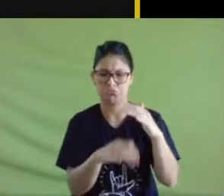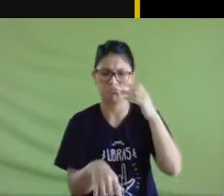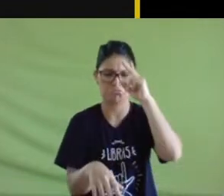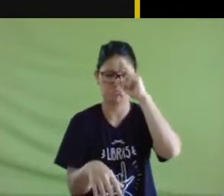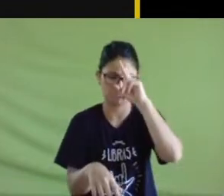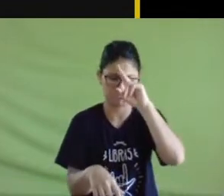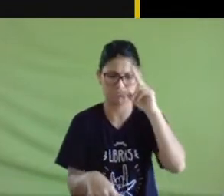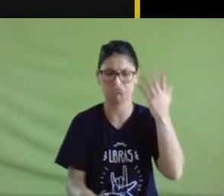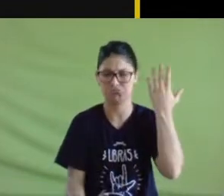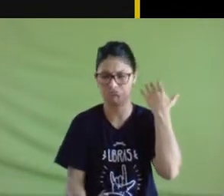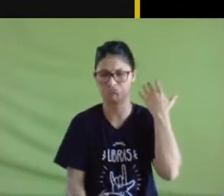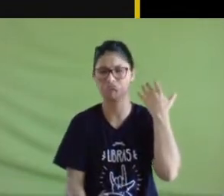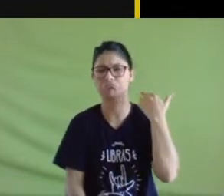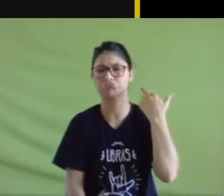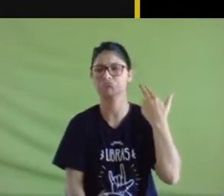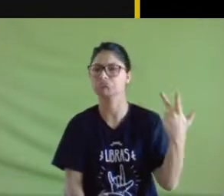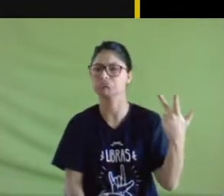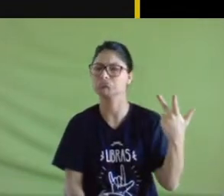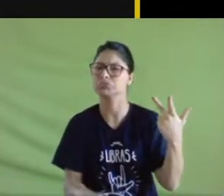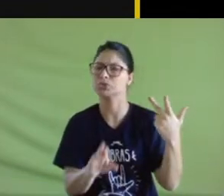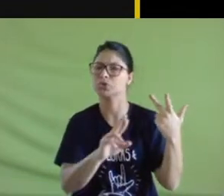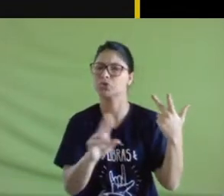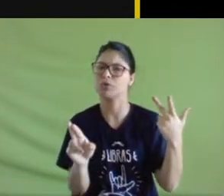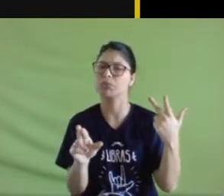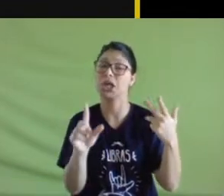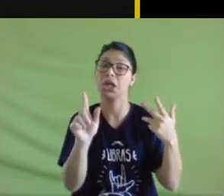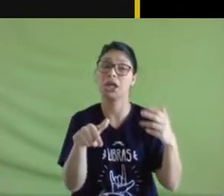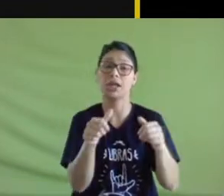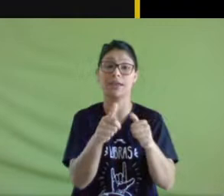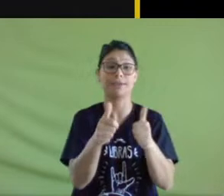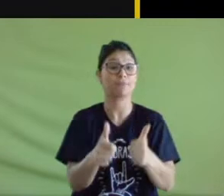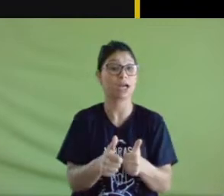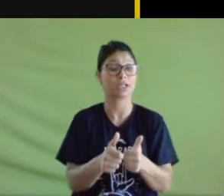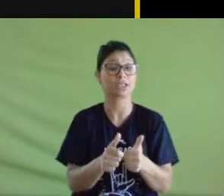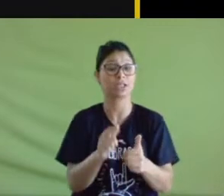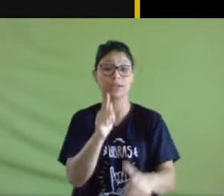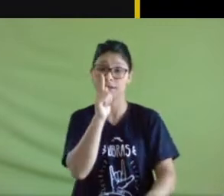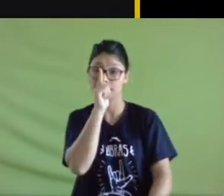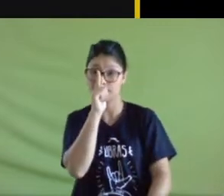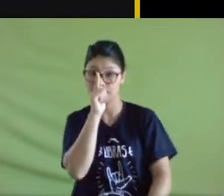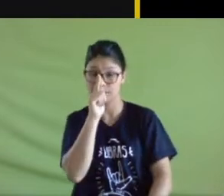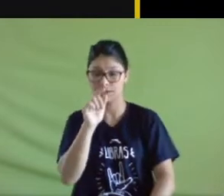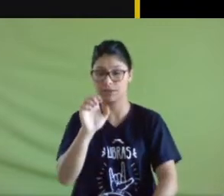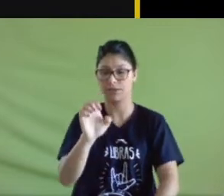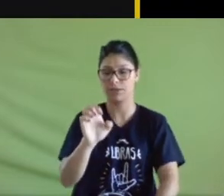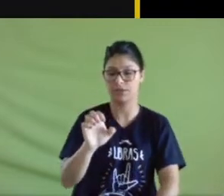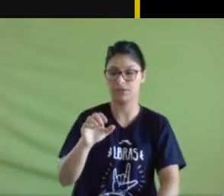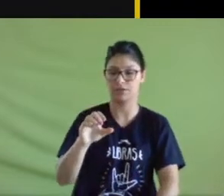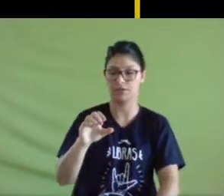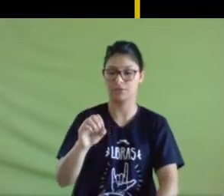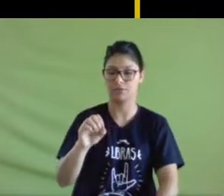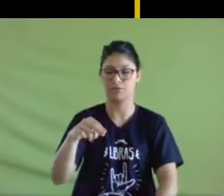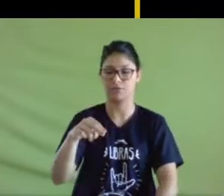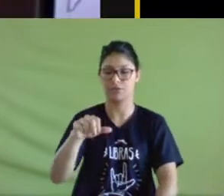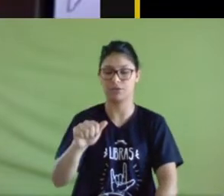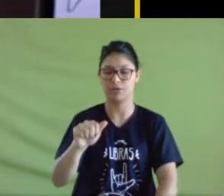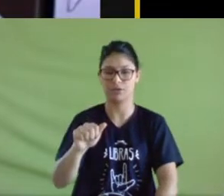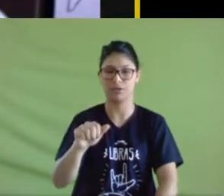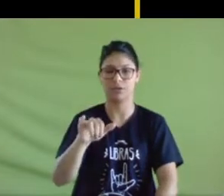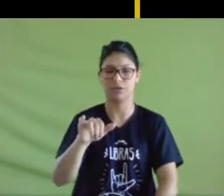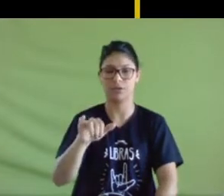recebem a forma de imagens, que em grego são eikona, eidola,